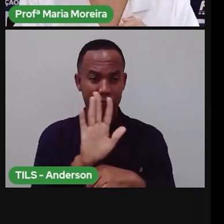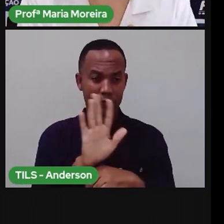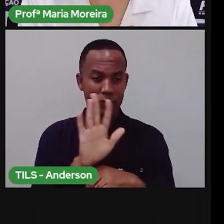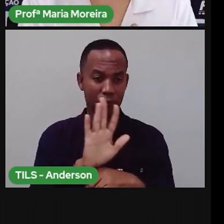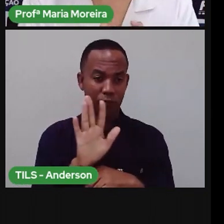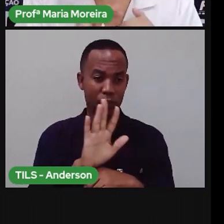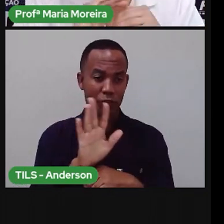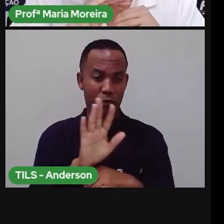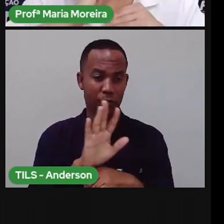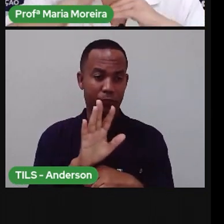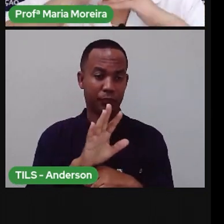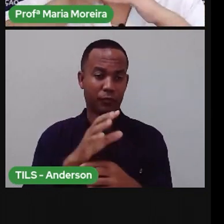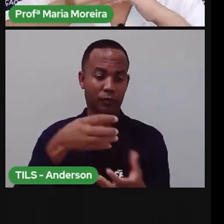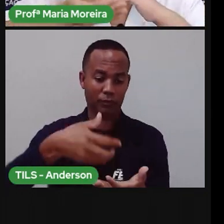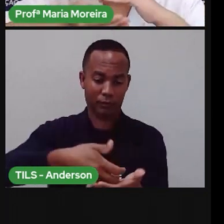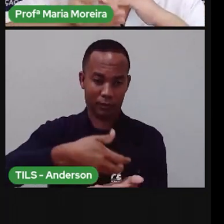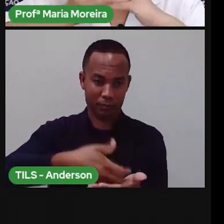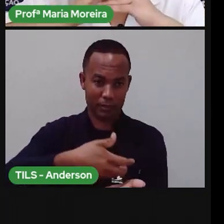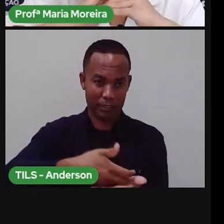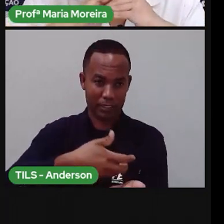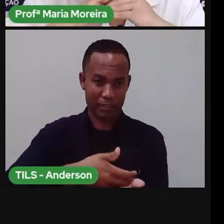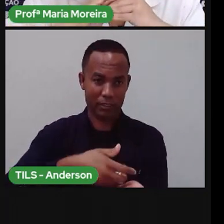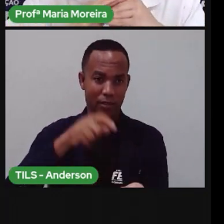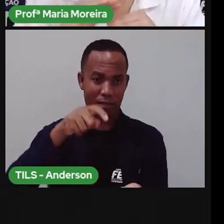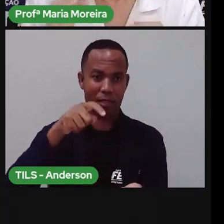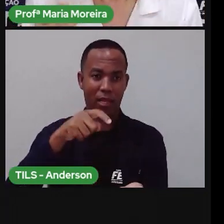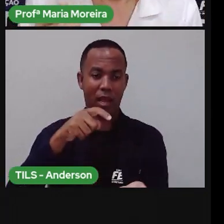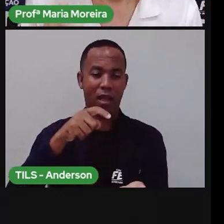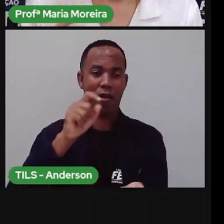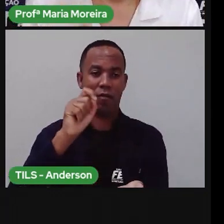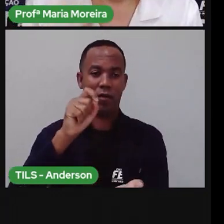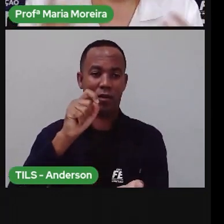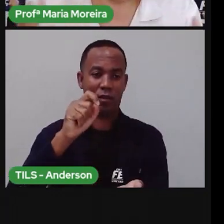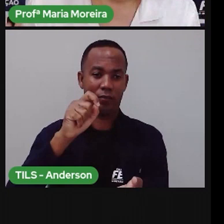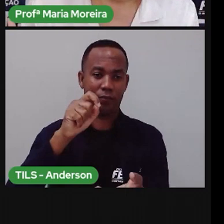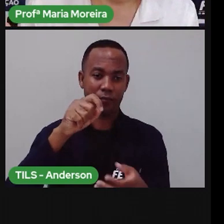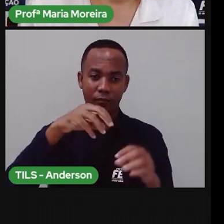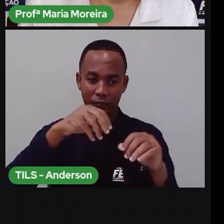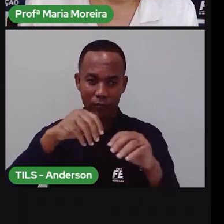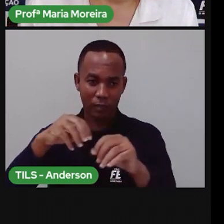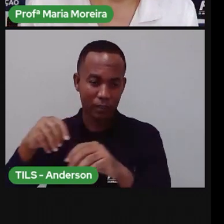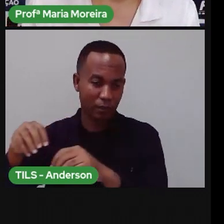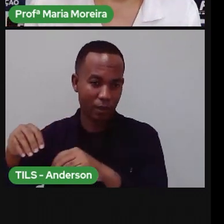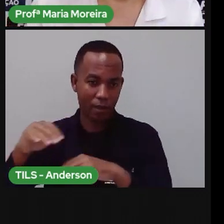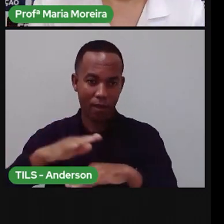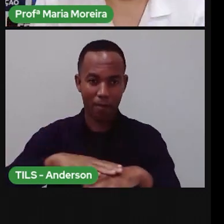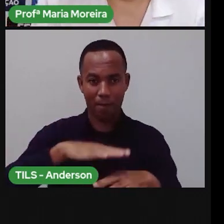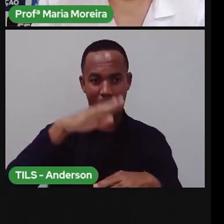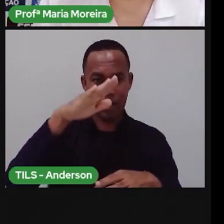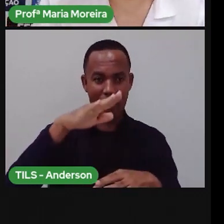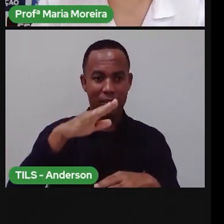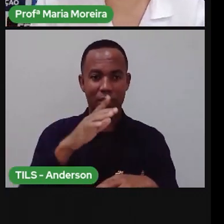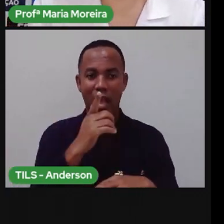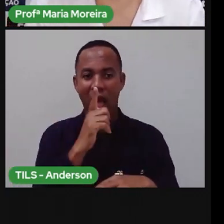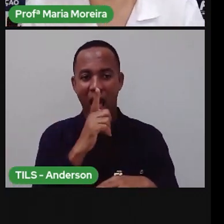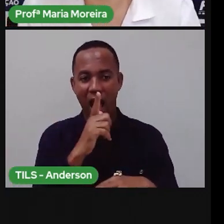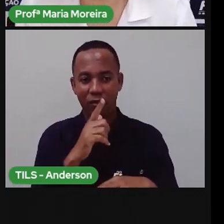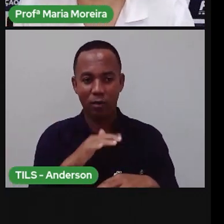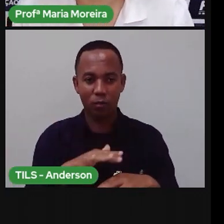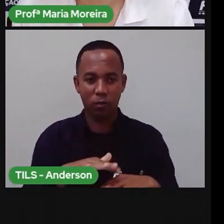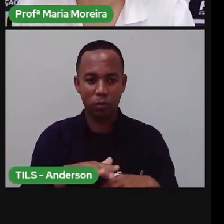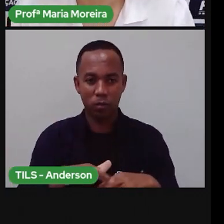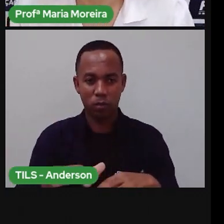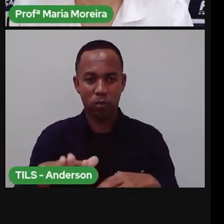crosta terrestre? Pronto, ali na crosta terrestre, a maior parte é formada de quê? De água e não